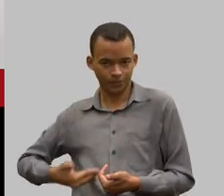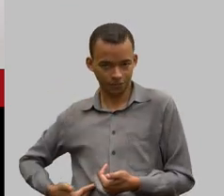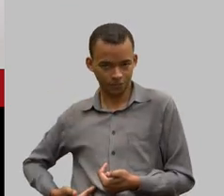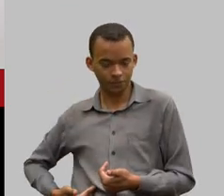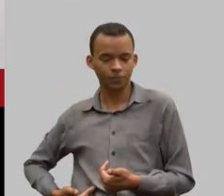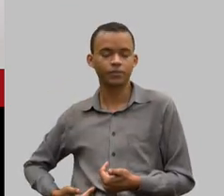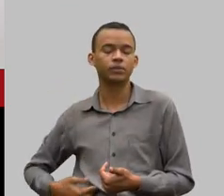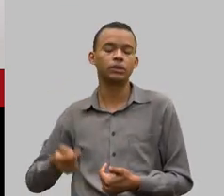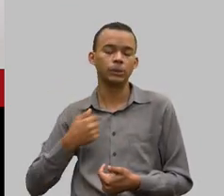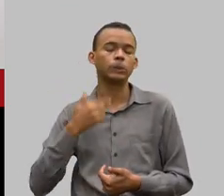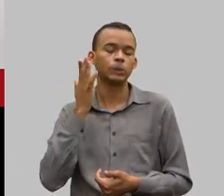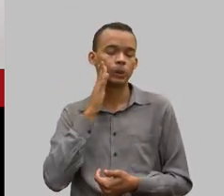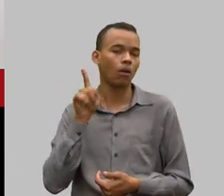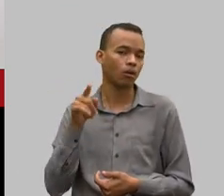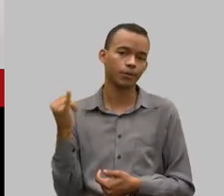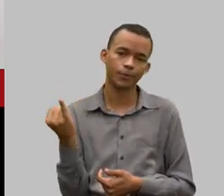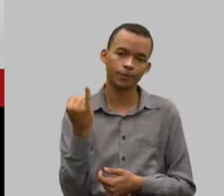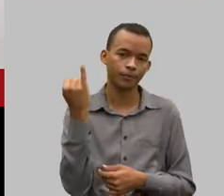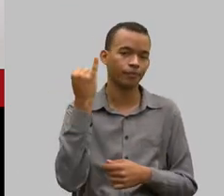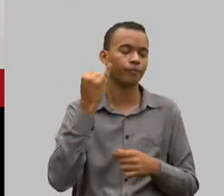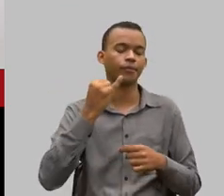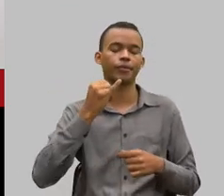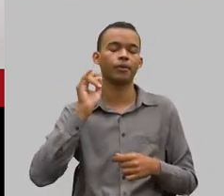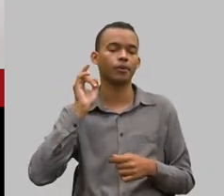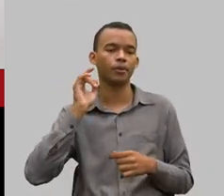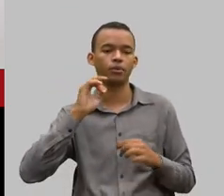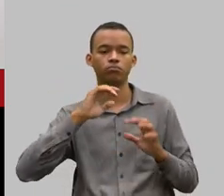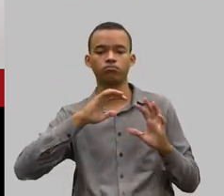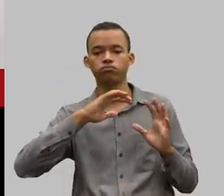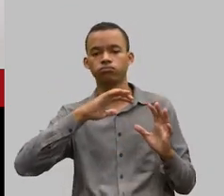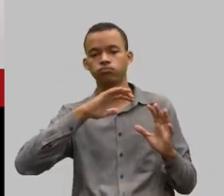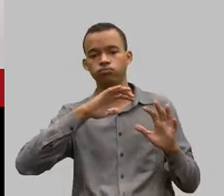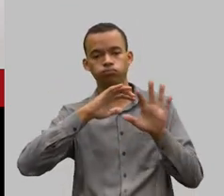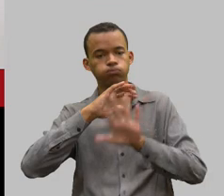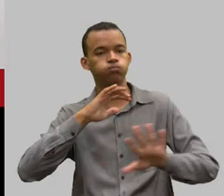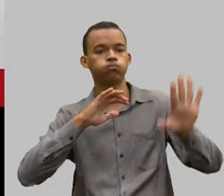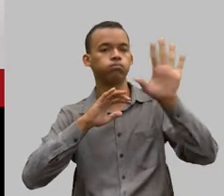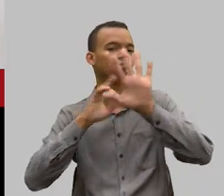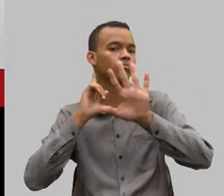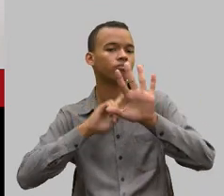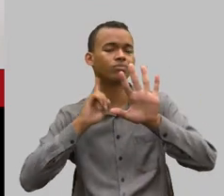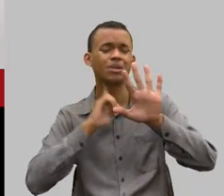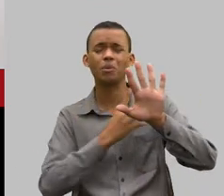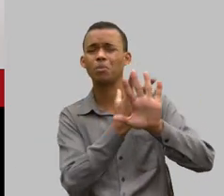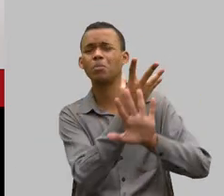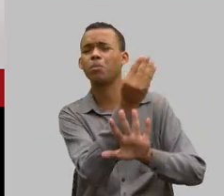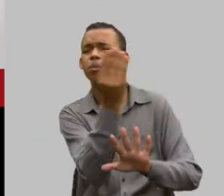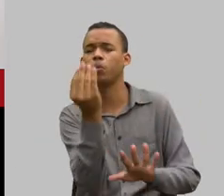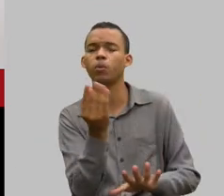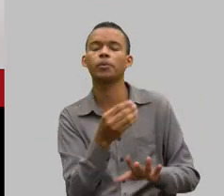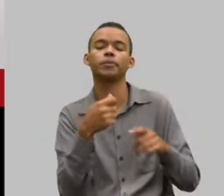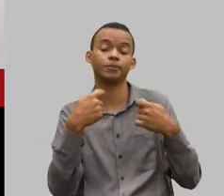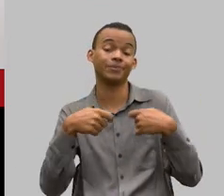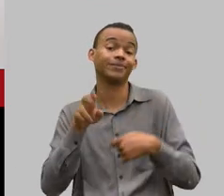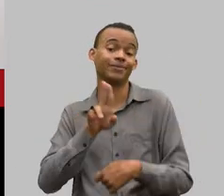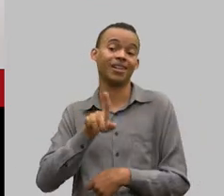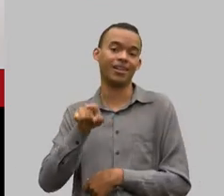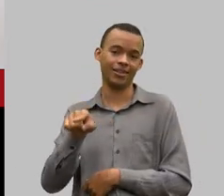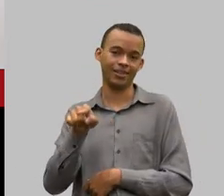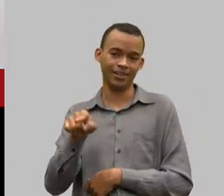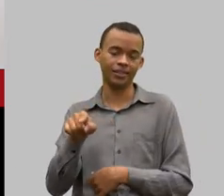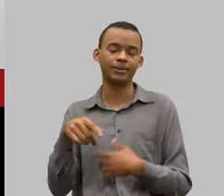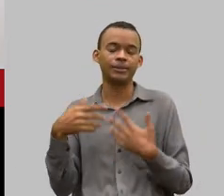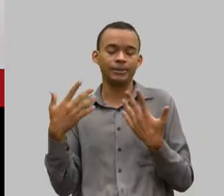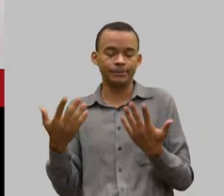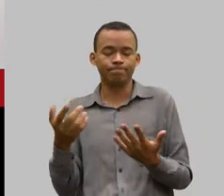e sei da da do que aquilo ali pode ser capaz de realizar então eu gostaria de deixar aqui a título de